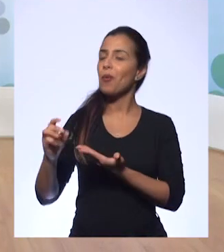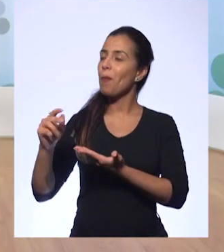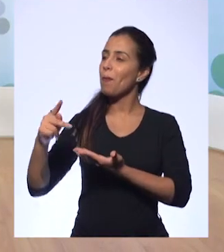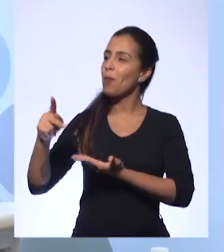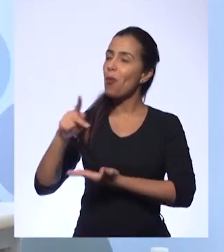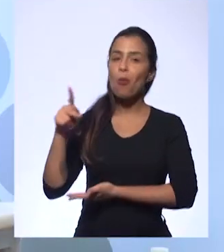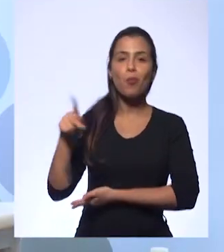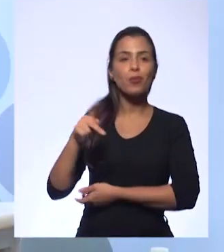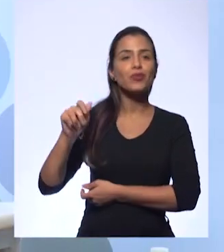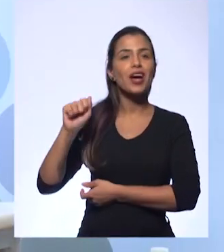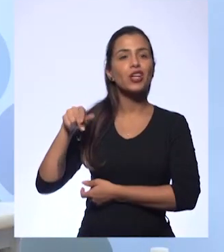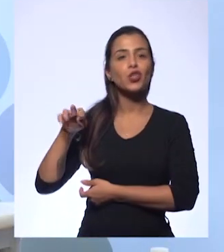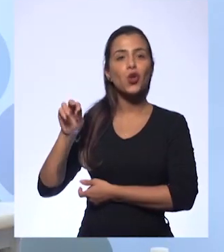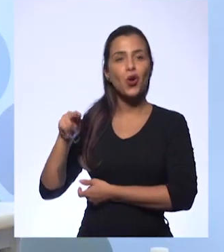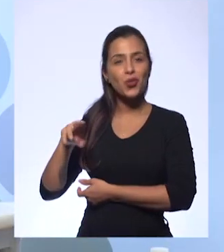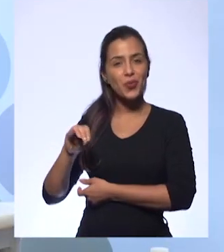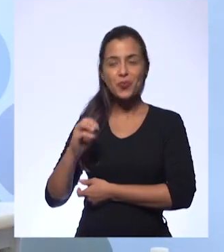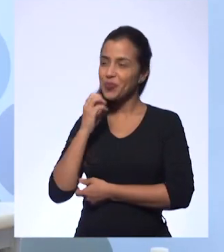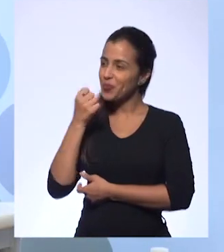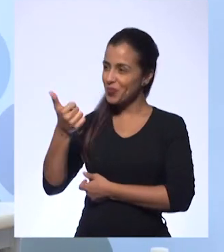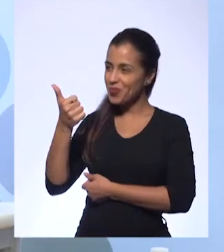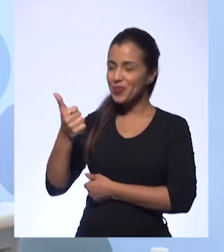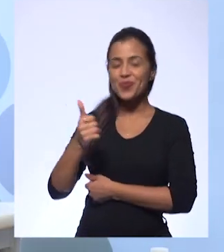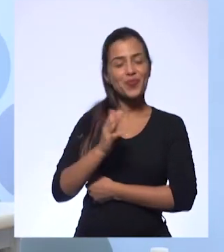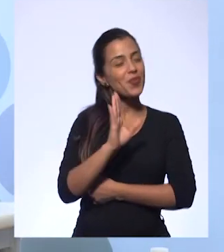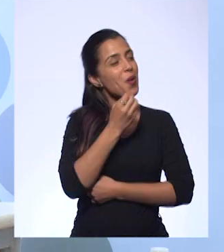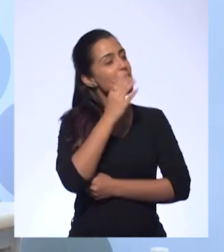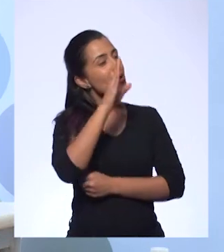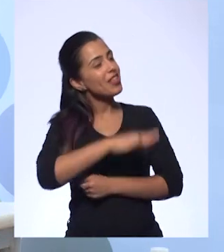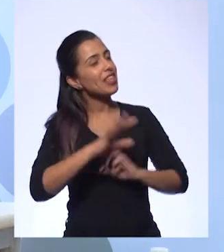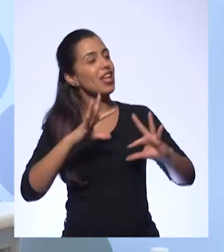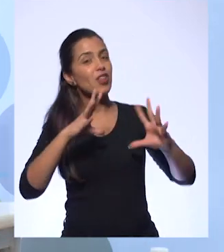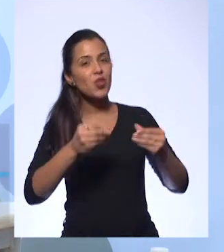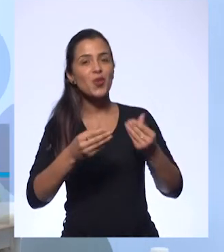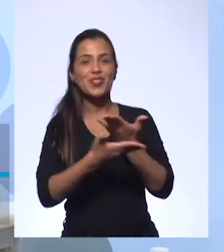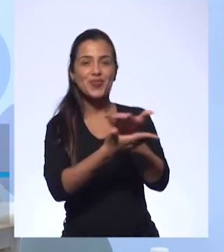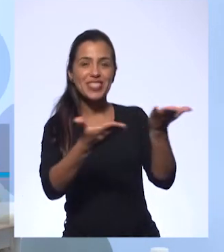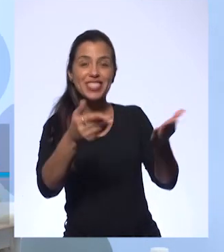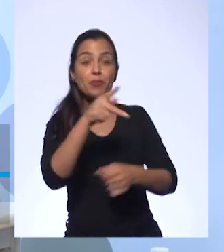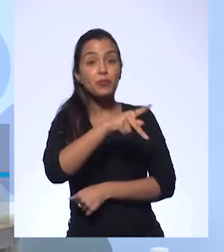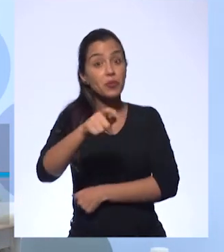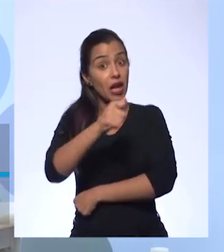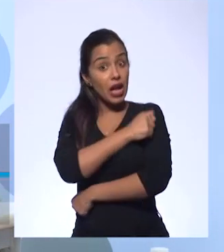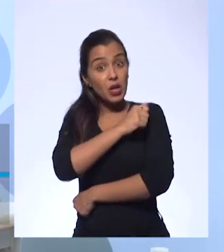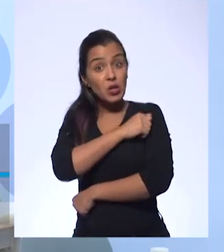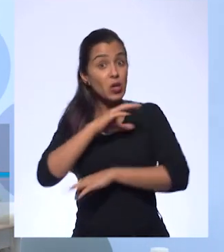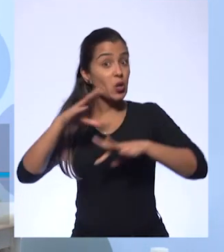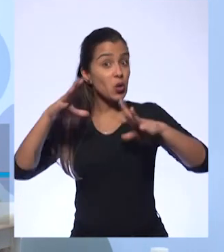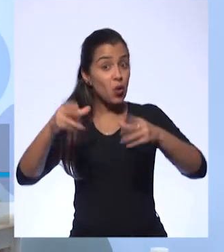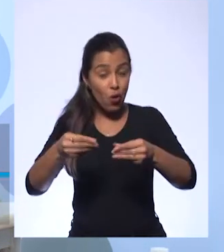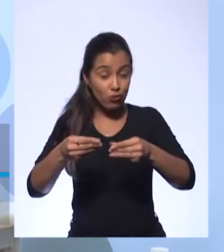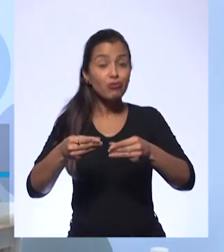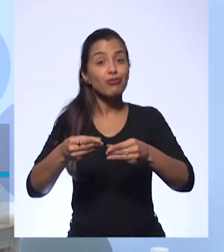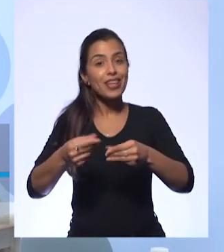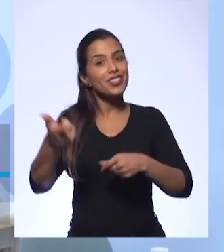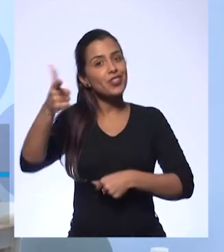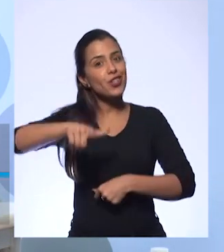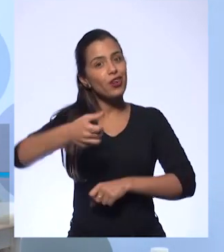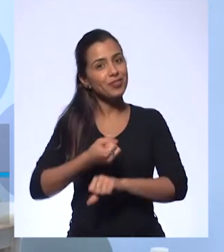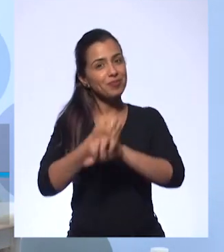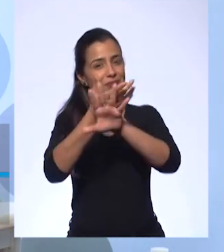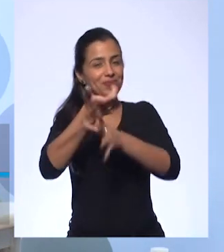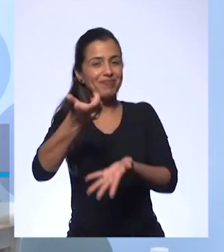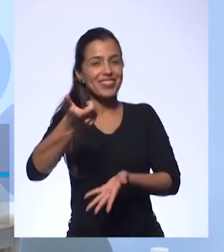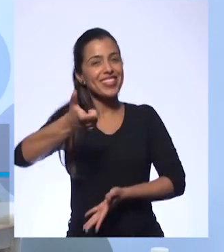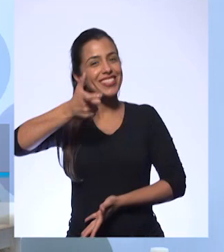professora Luíse? Uma boa tarde a todos, os alunos, aos professores, aos demais que irão participar de mais uma aula aí do nono